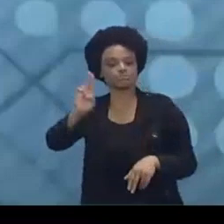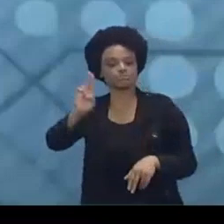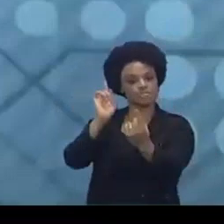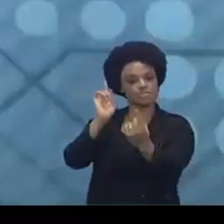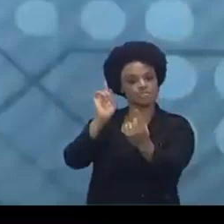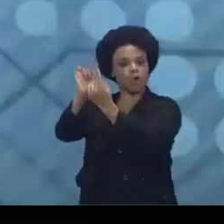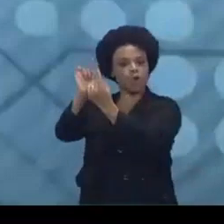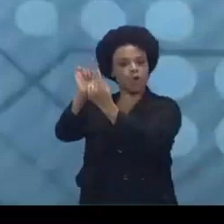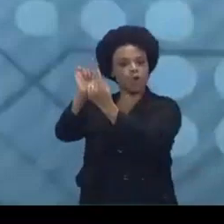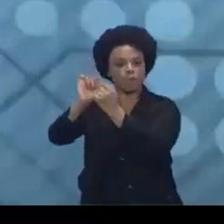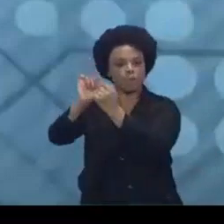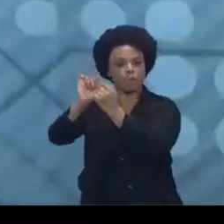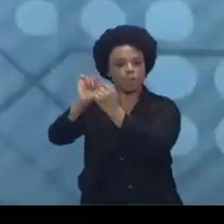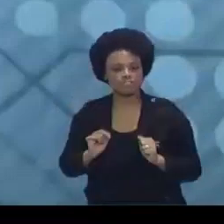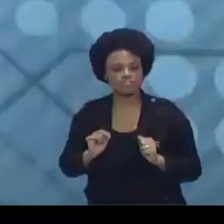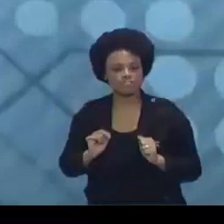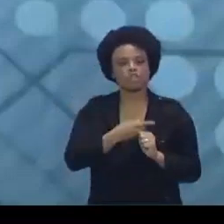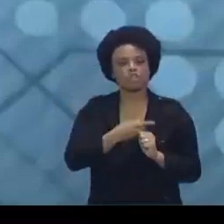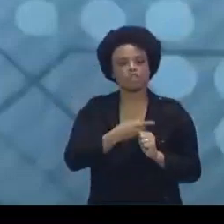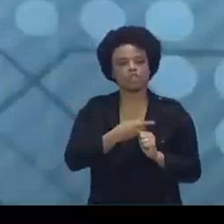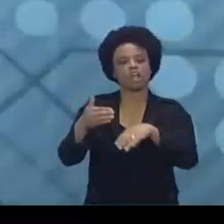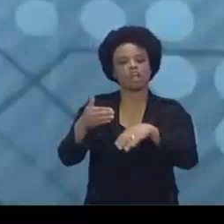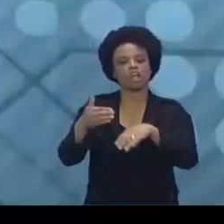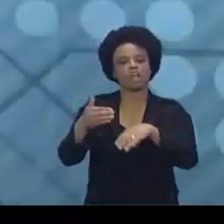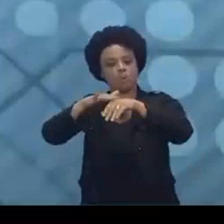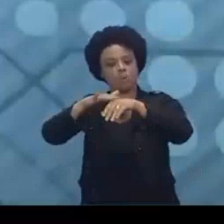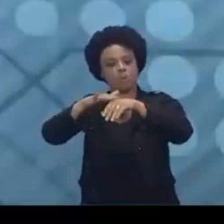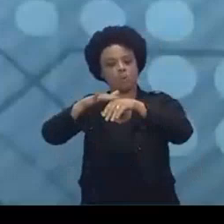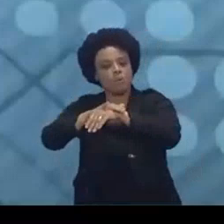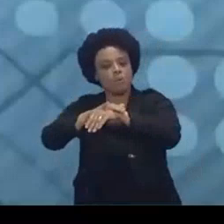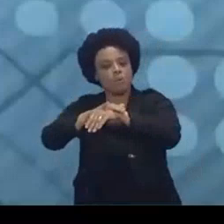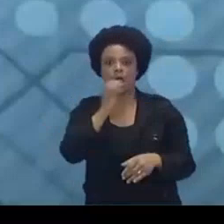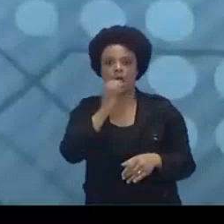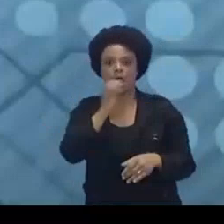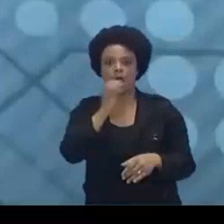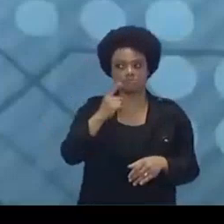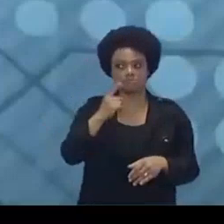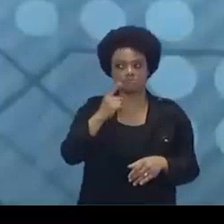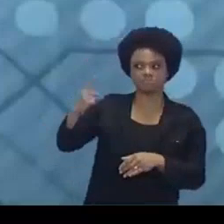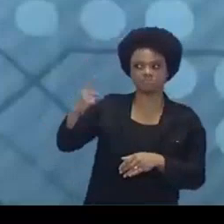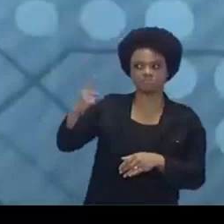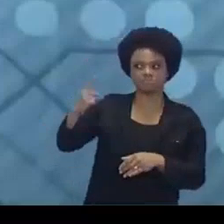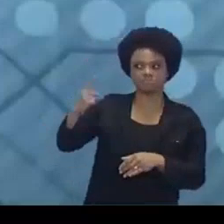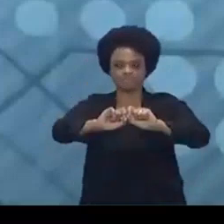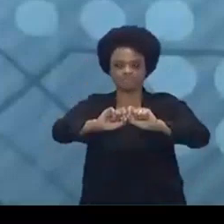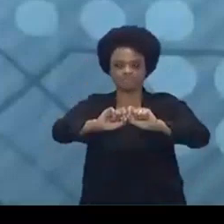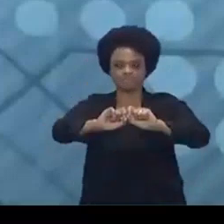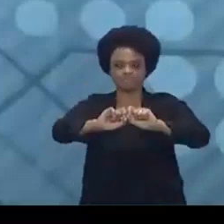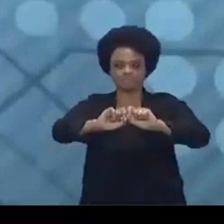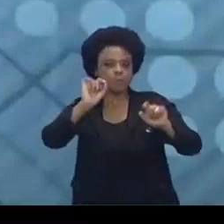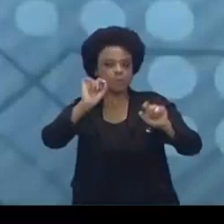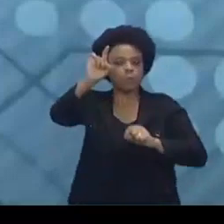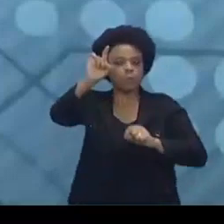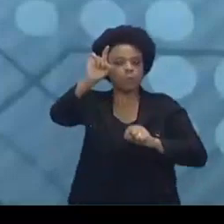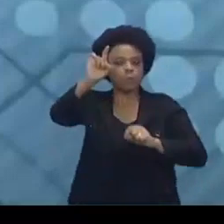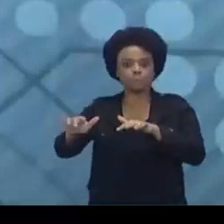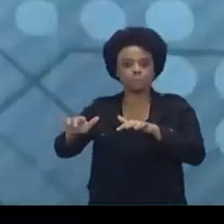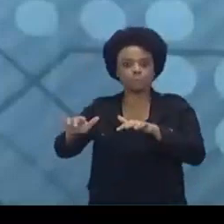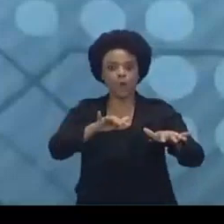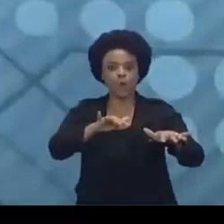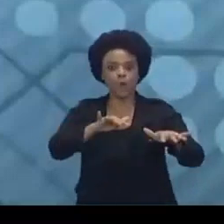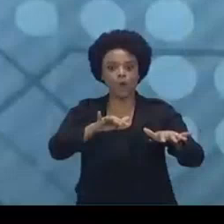já comentou aqui rapidamente. Distinguir muito claramente o que é um movimento uniforme